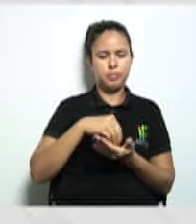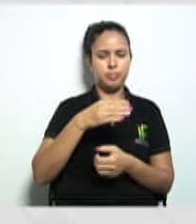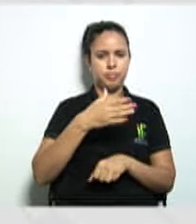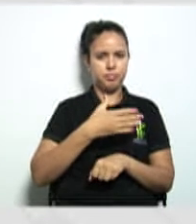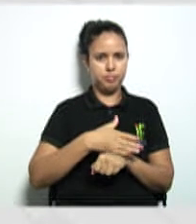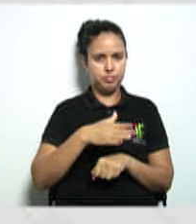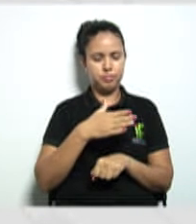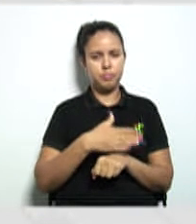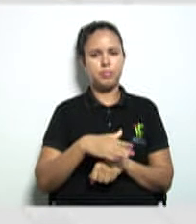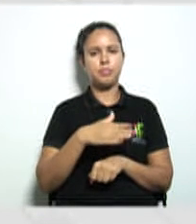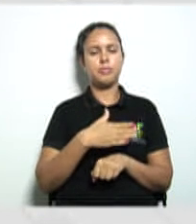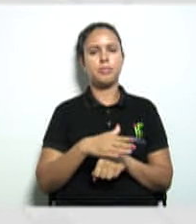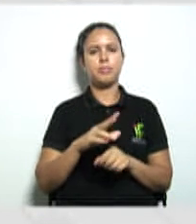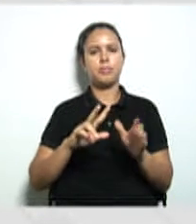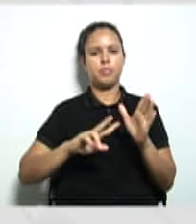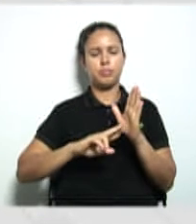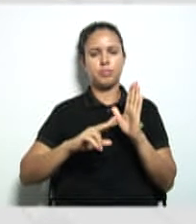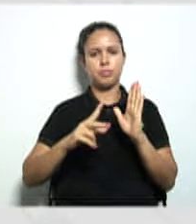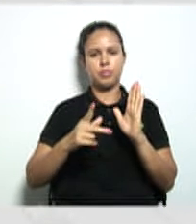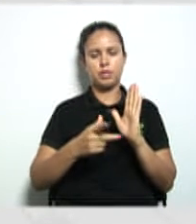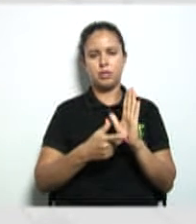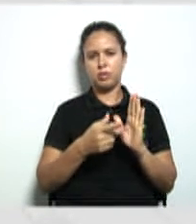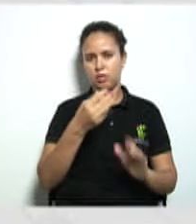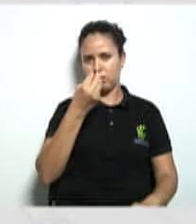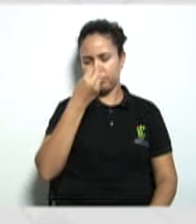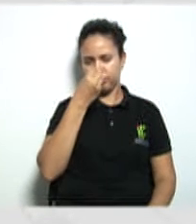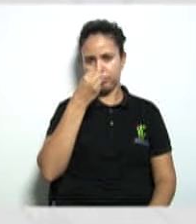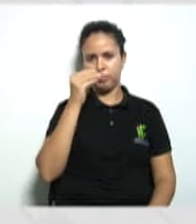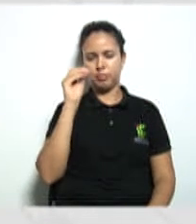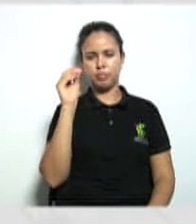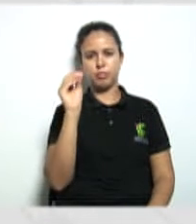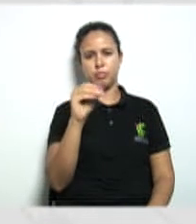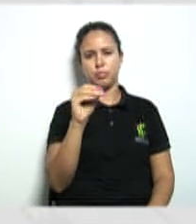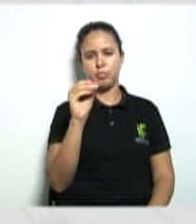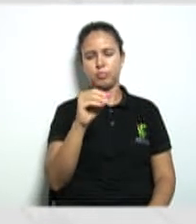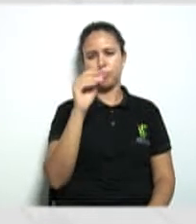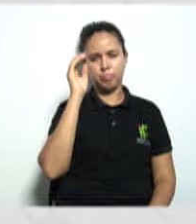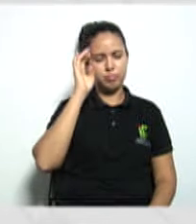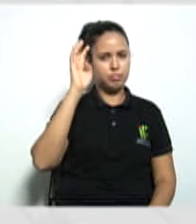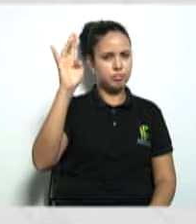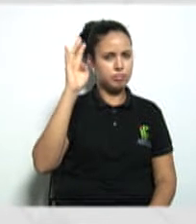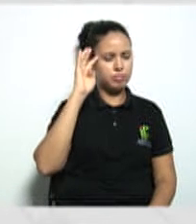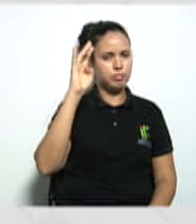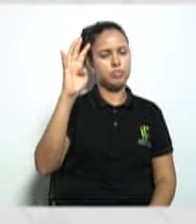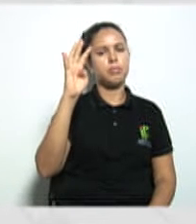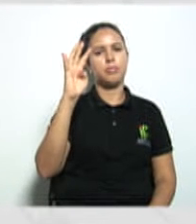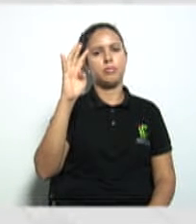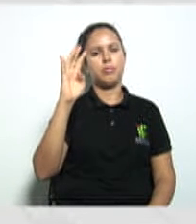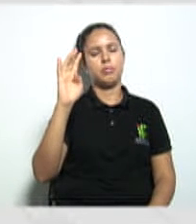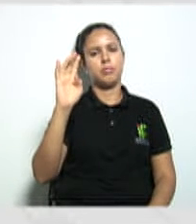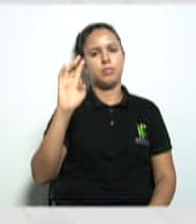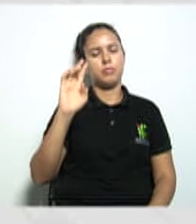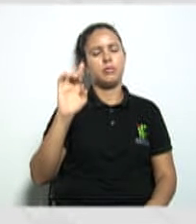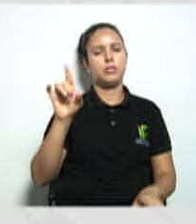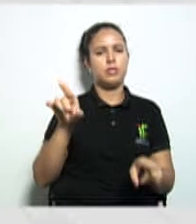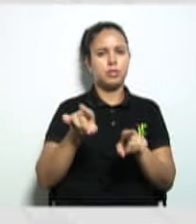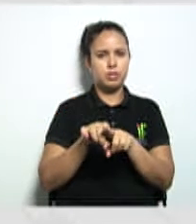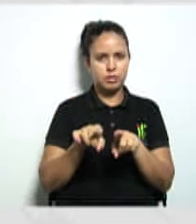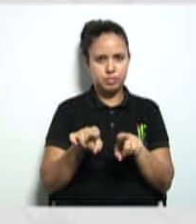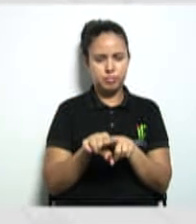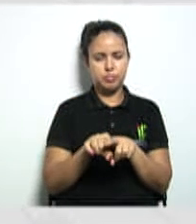prática equivale ao desprezo da teoria e, por extensão, o